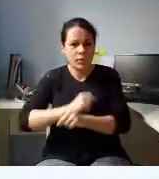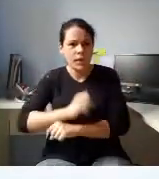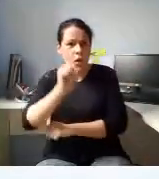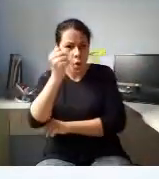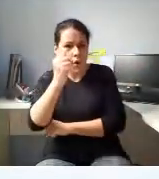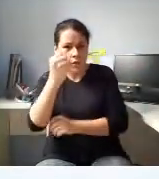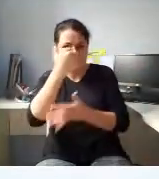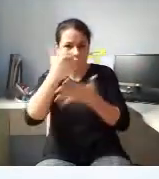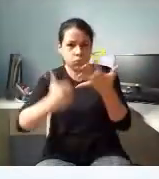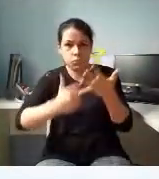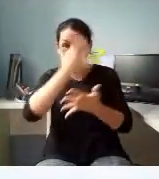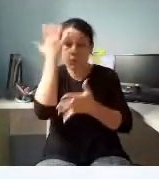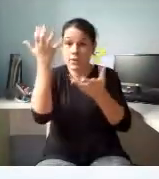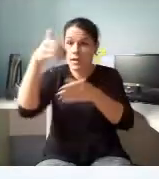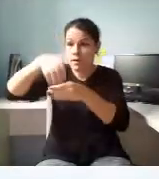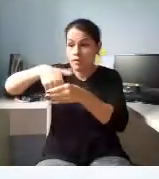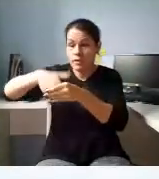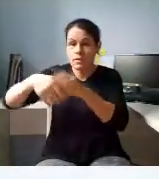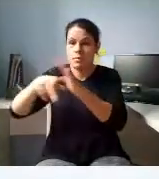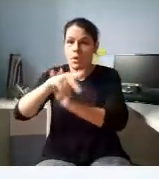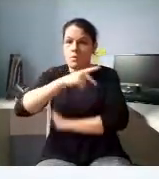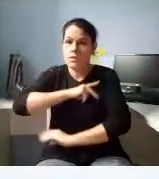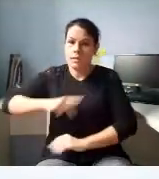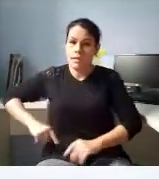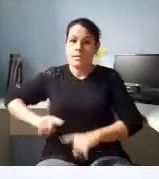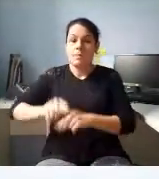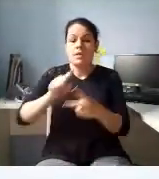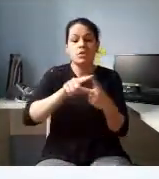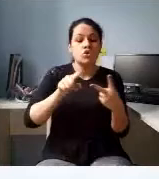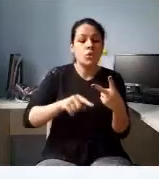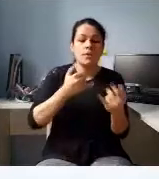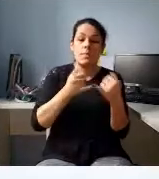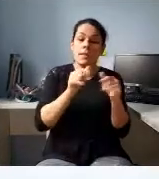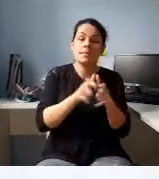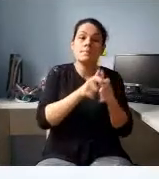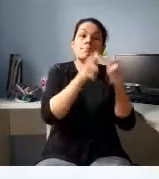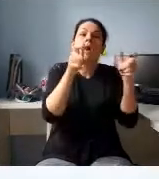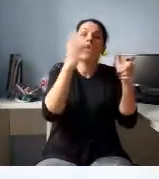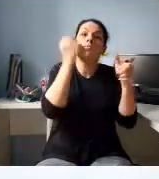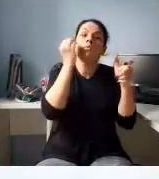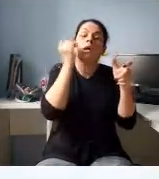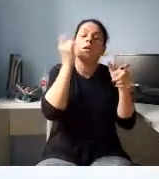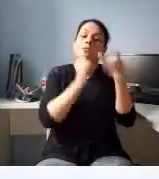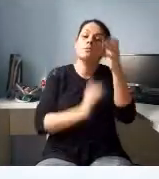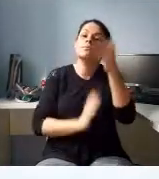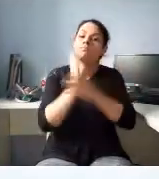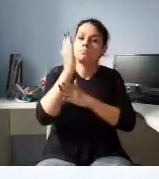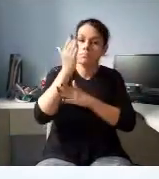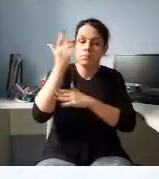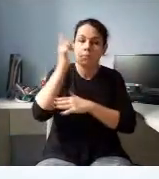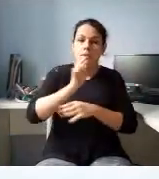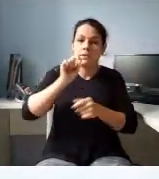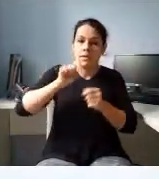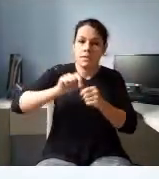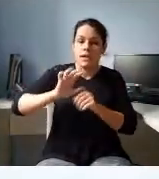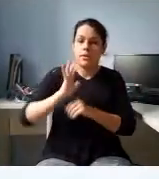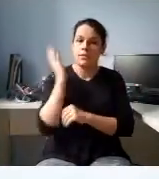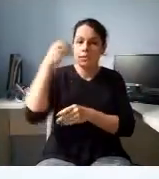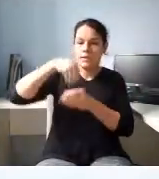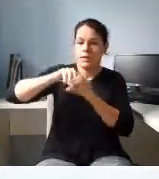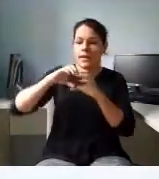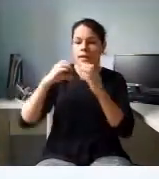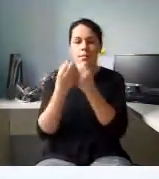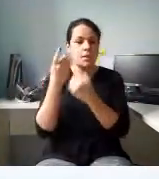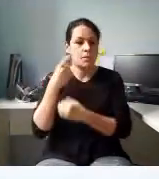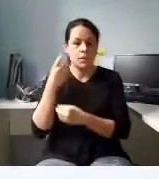que são os dois que têm, aparentemente, a maior chance de serem eleitos aí, um dos dois, obviamente, na Câmara dos Deputados.